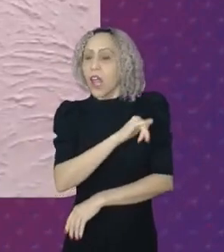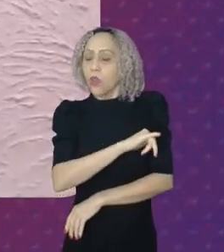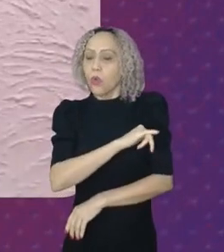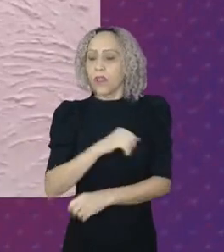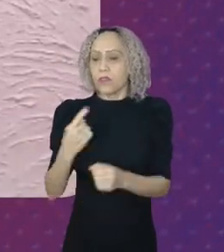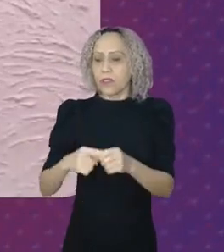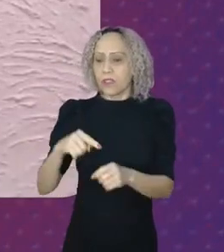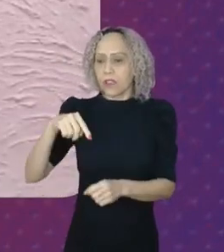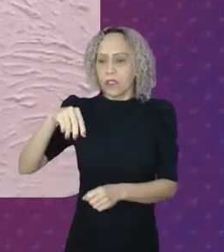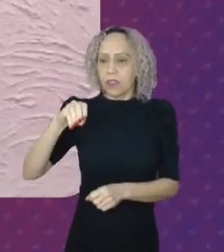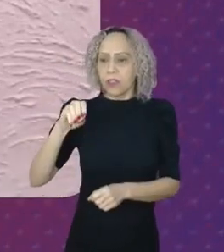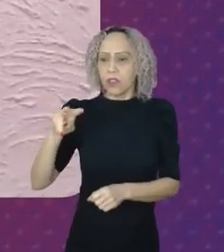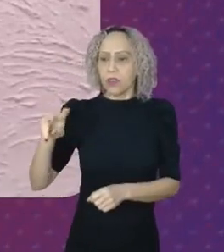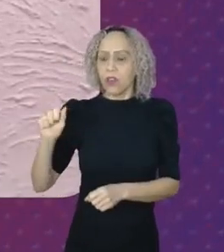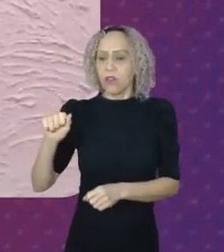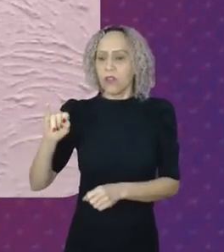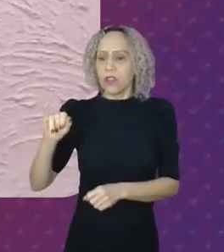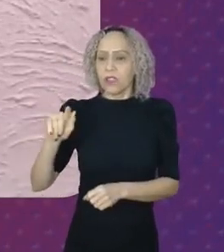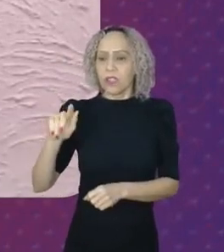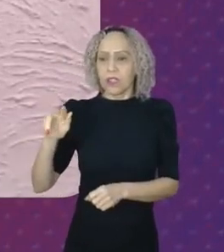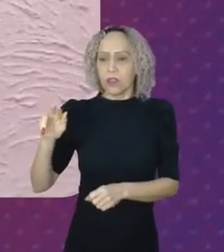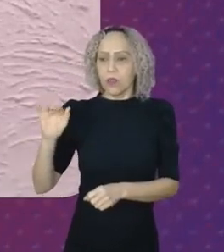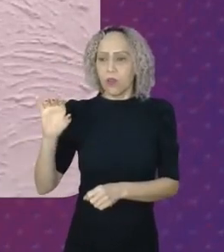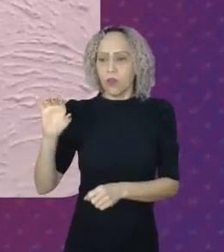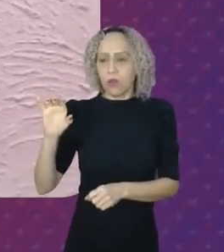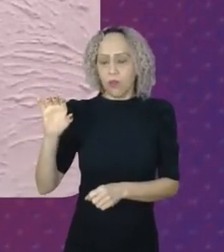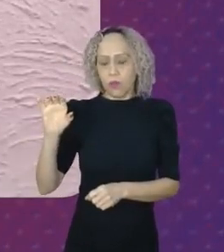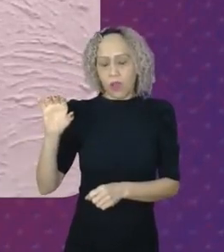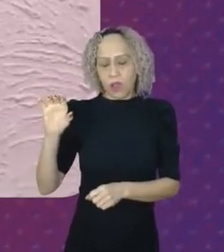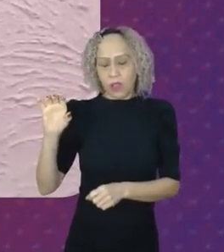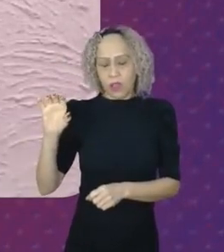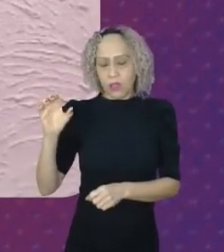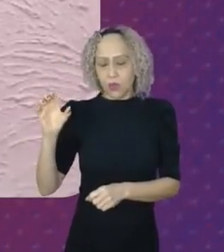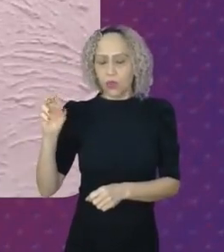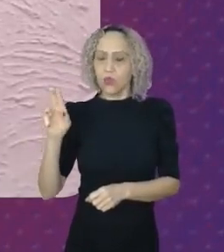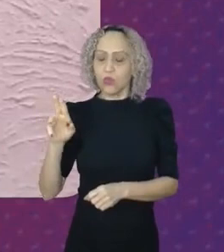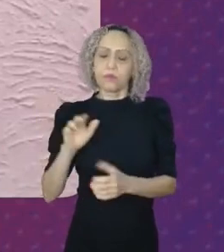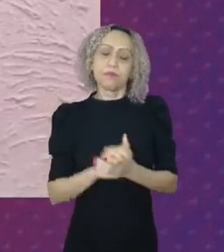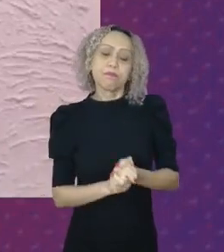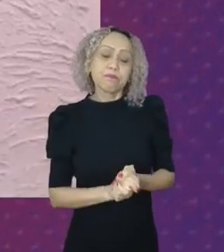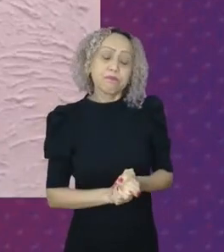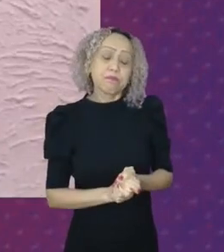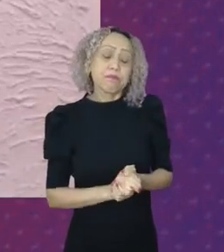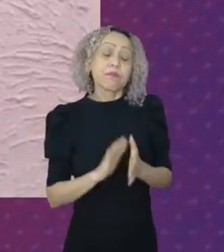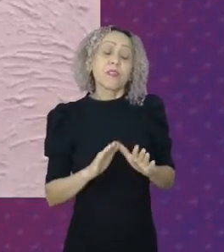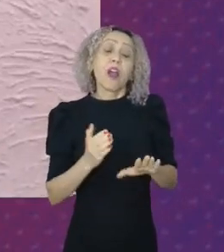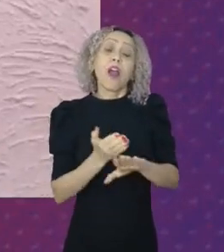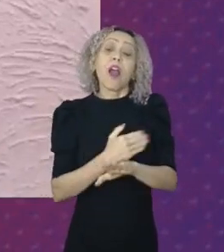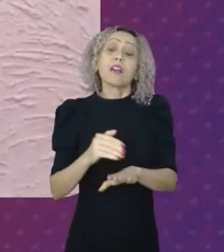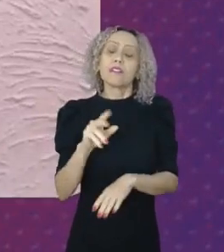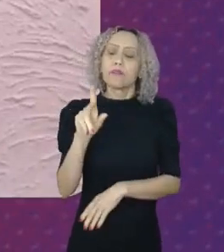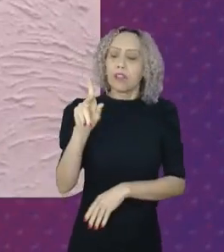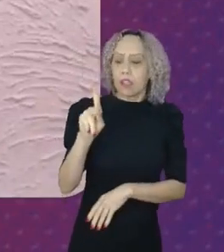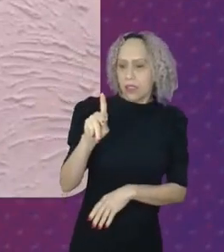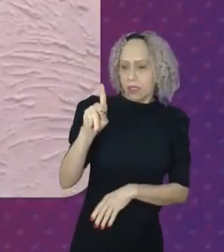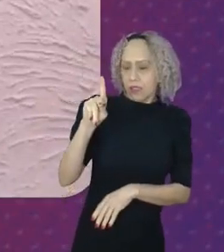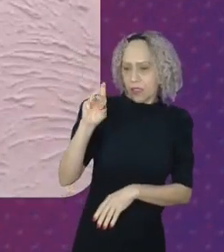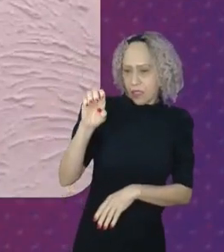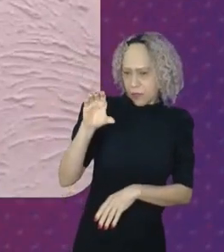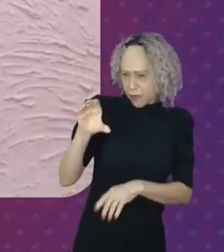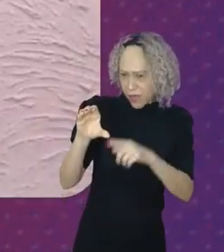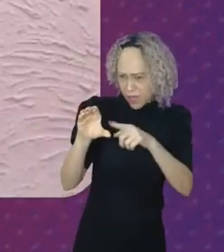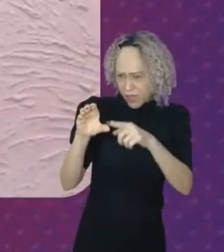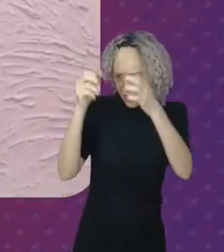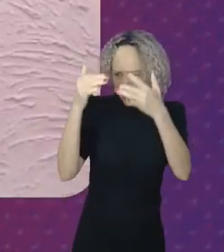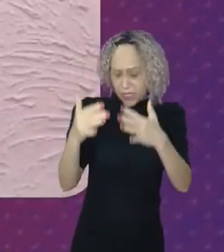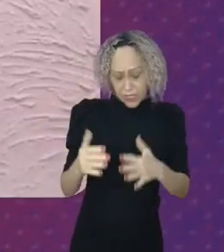Domésticas. Antes de falar da PEC, eu gostaria de aproveitar esse momento para falar